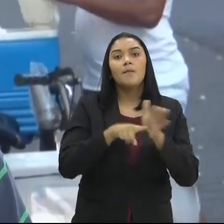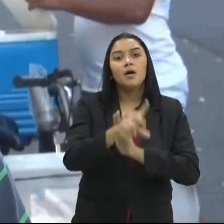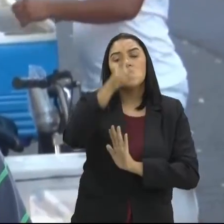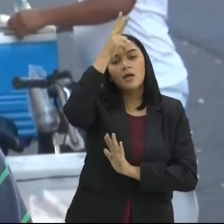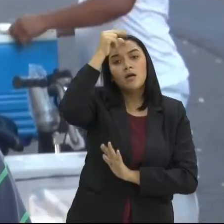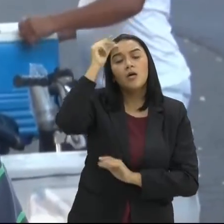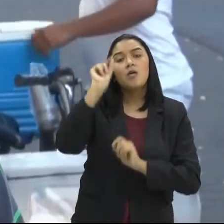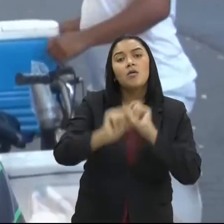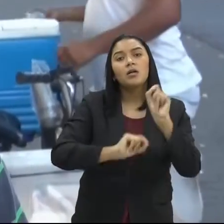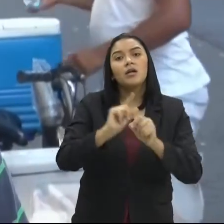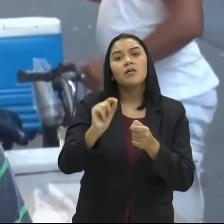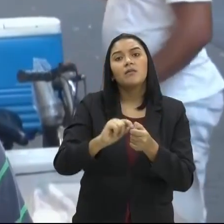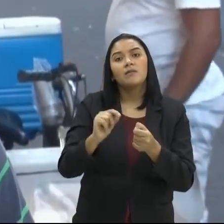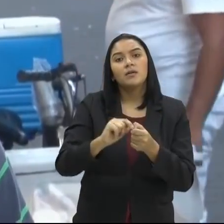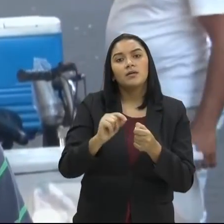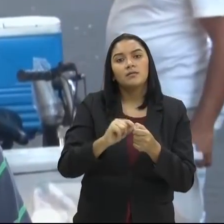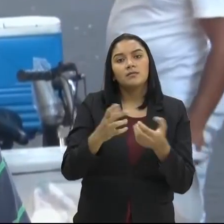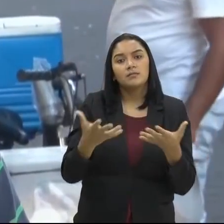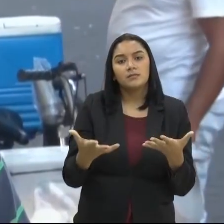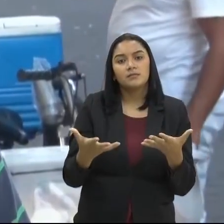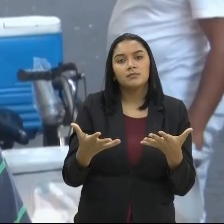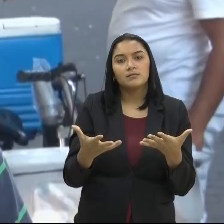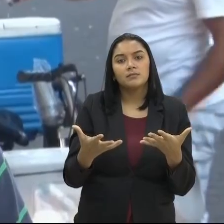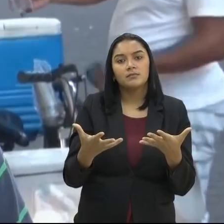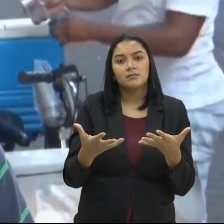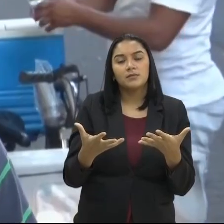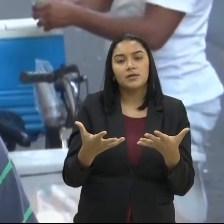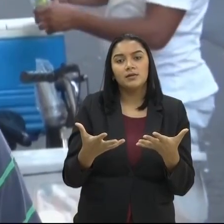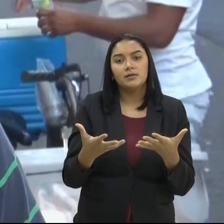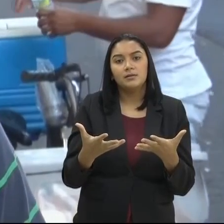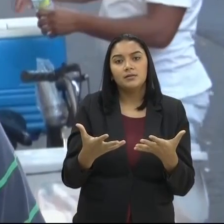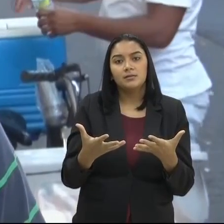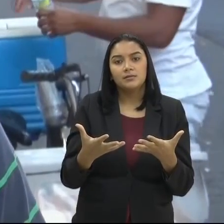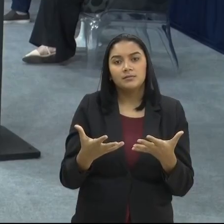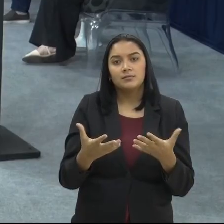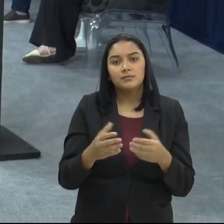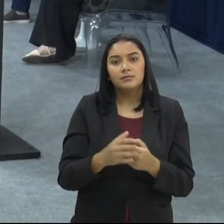ele vai fazer para o negócio do desemprego aqui em Teresina.